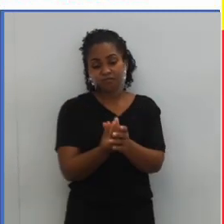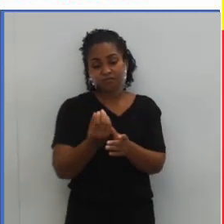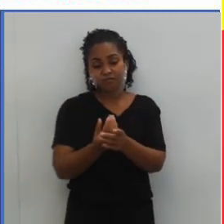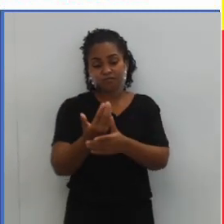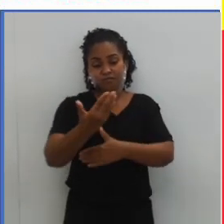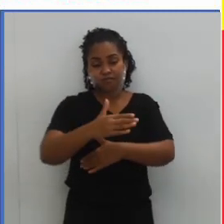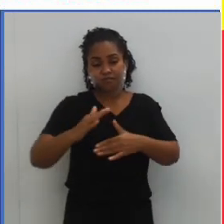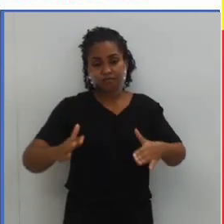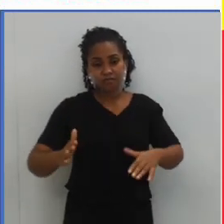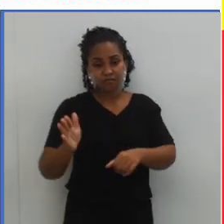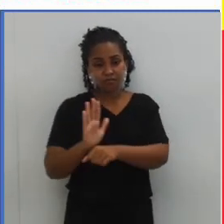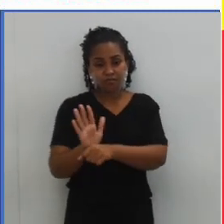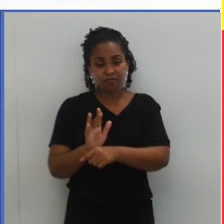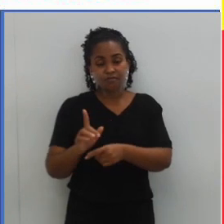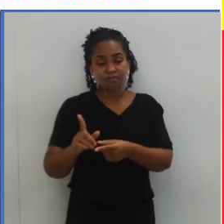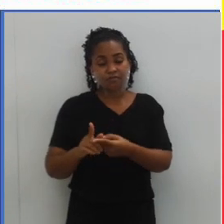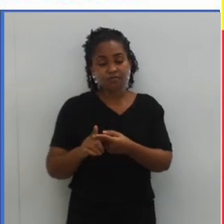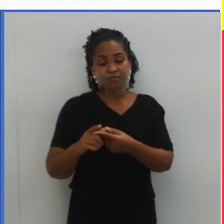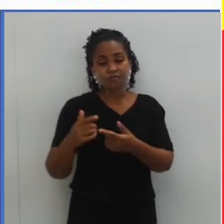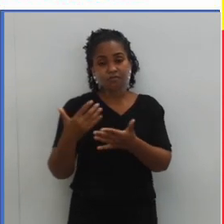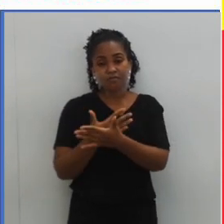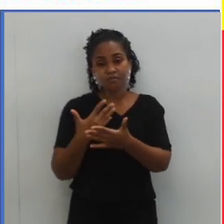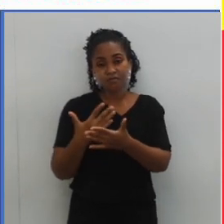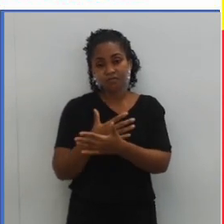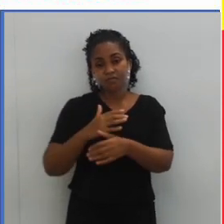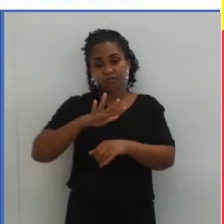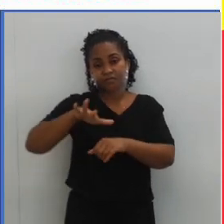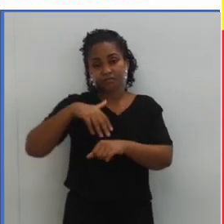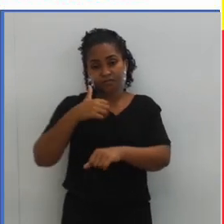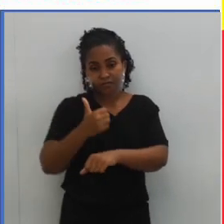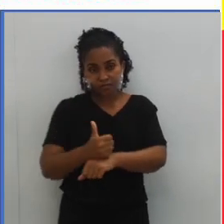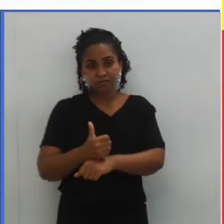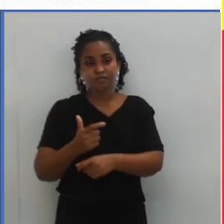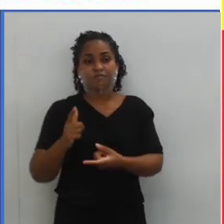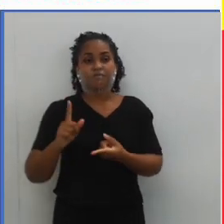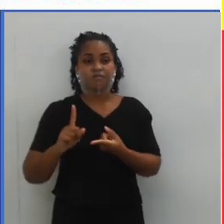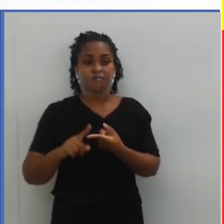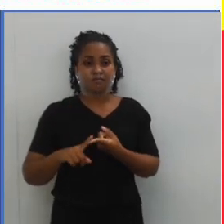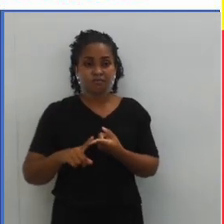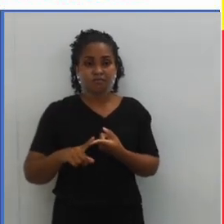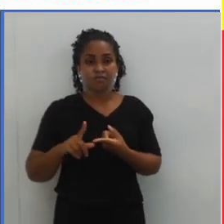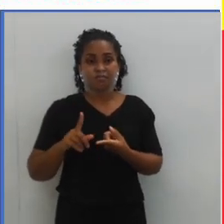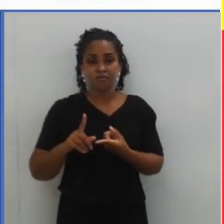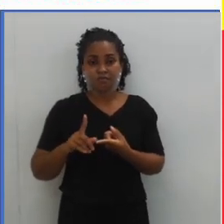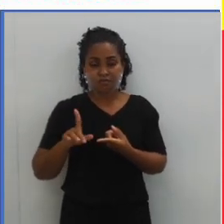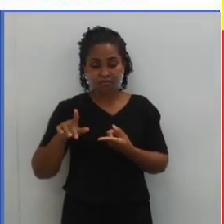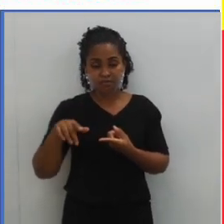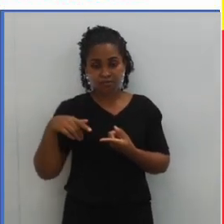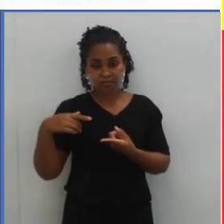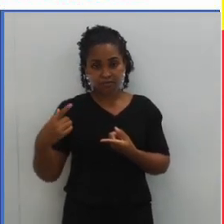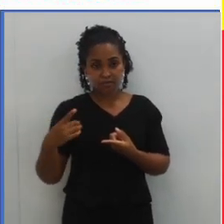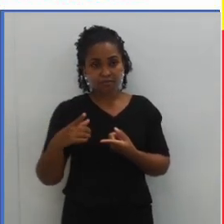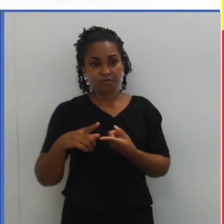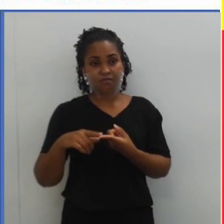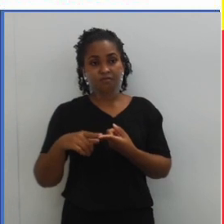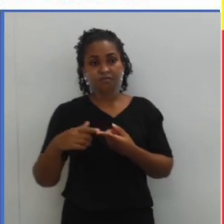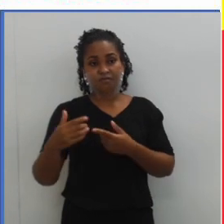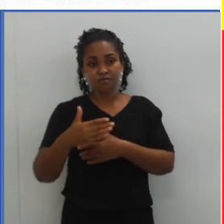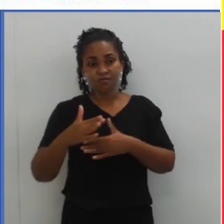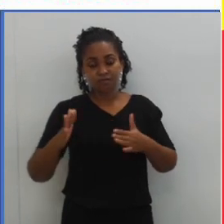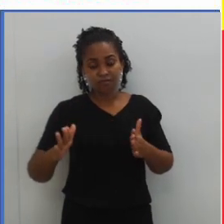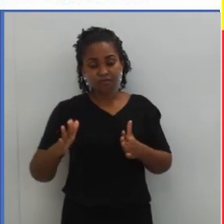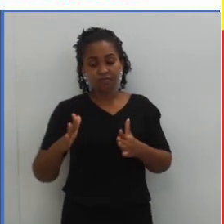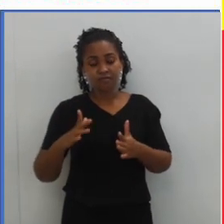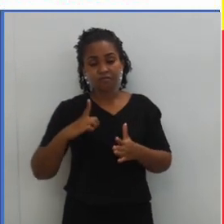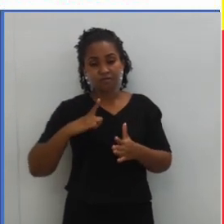projeção, dentre elas foi o Cinema do Parque, que além de depois ser sala de cinema, também foi